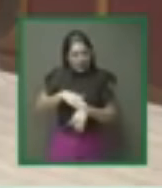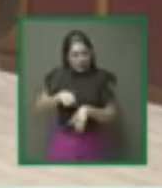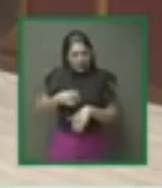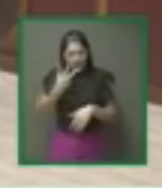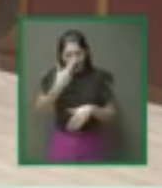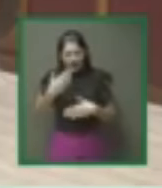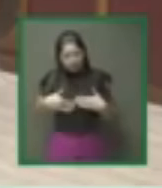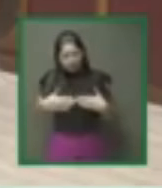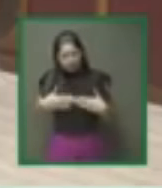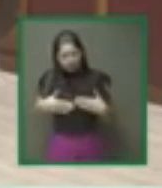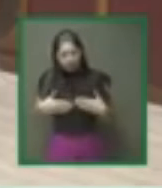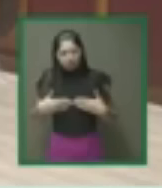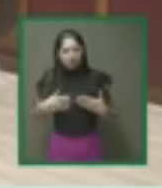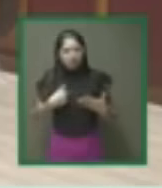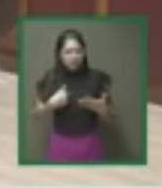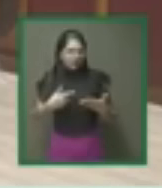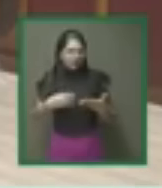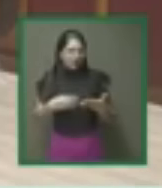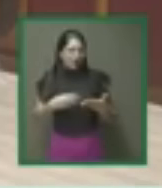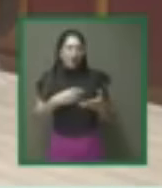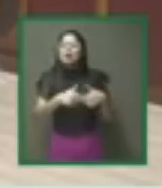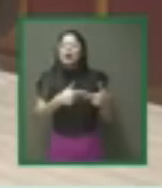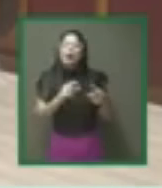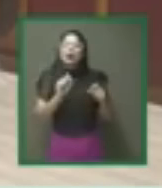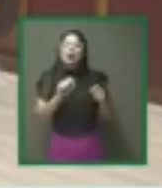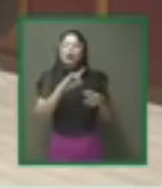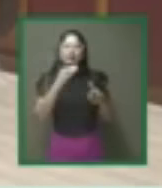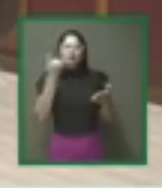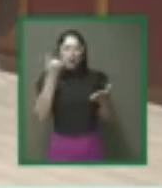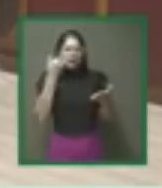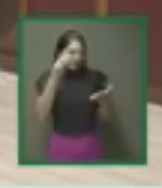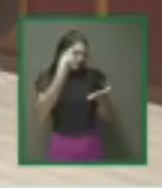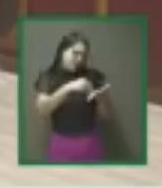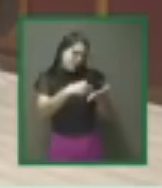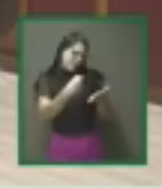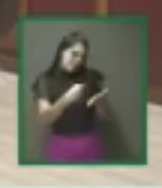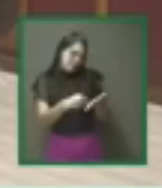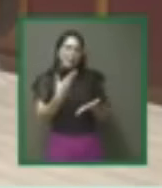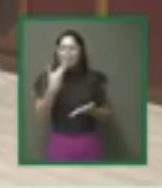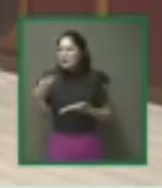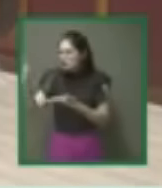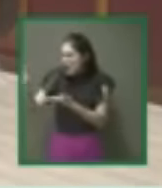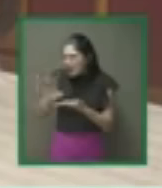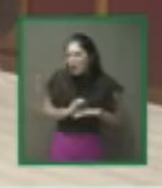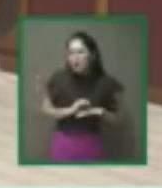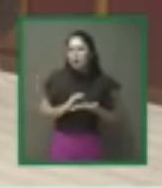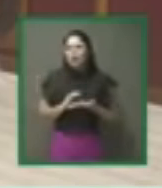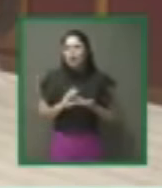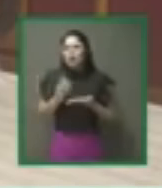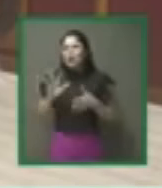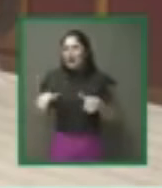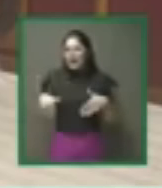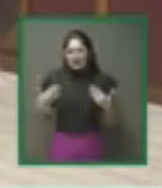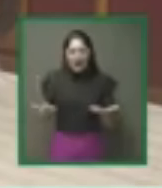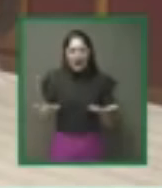alguns processos de prestação de serviço, né, de licitações para contratação de empresas, como, por